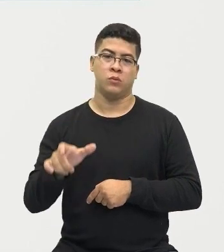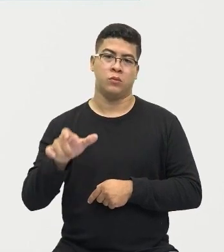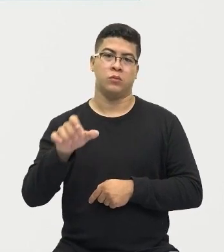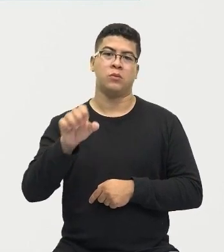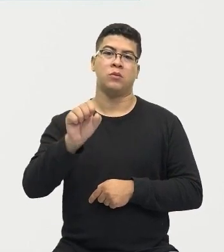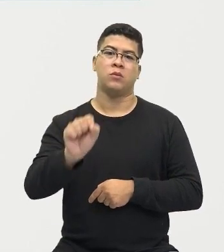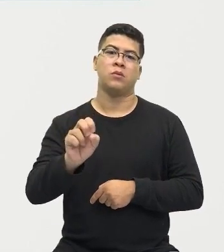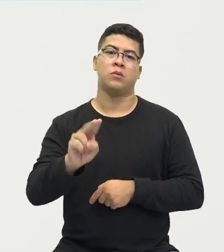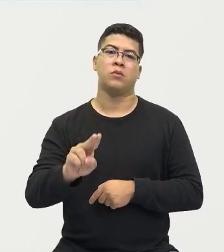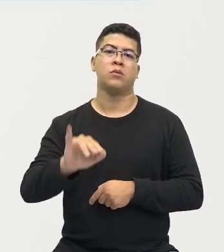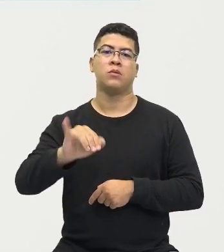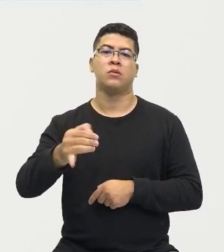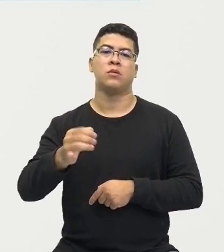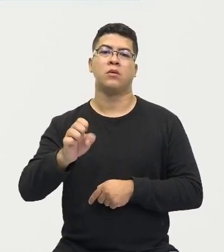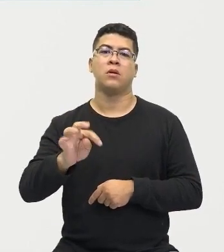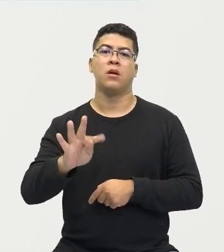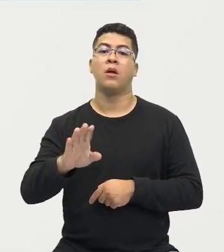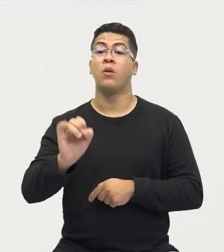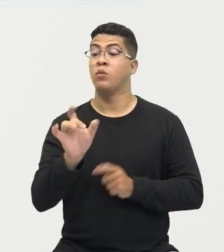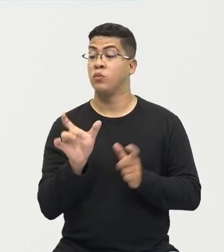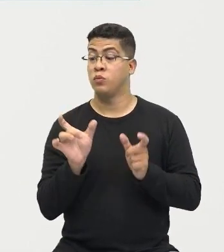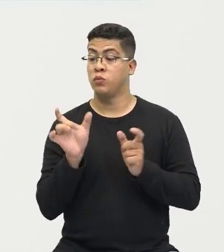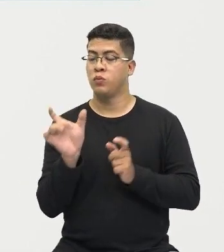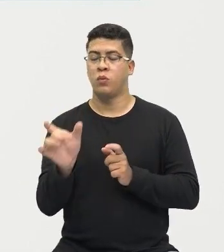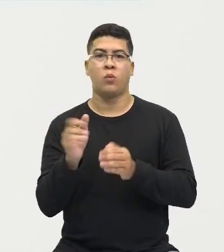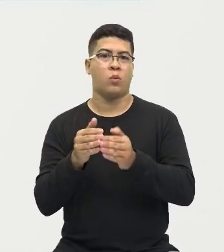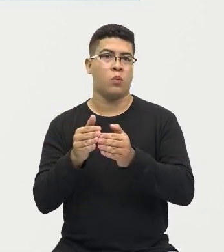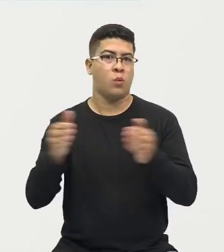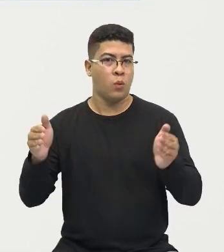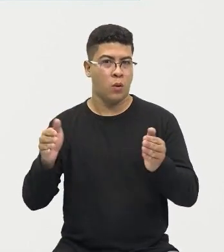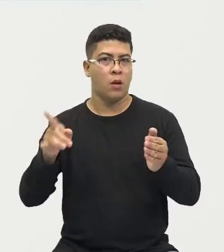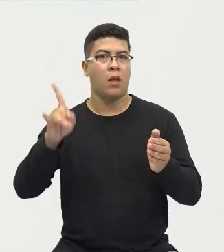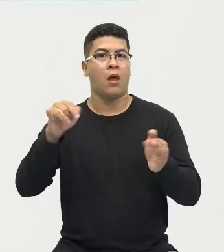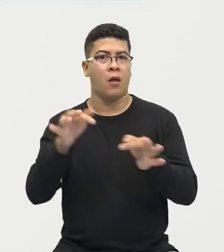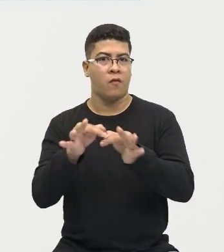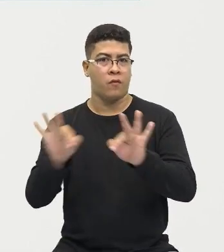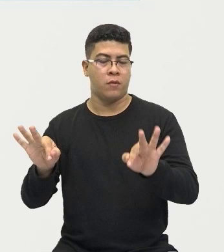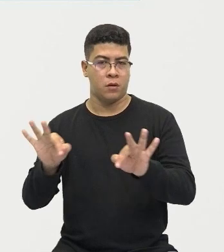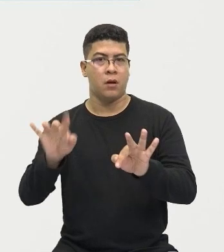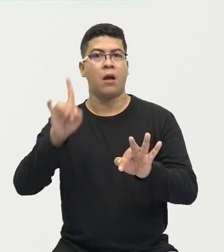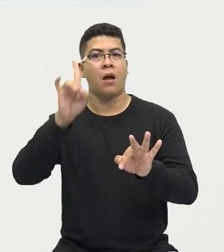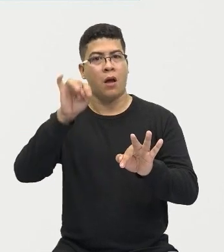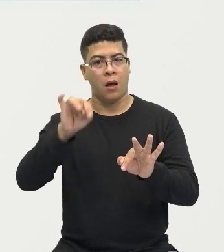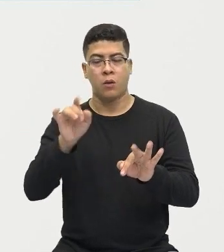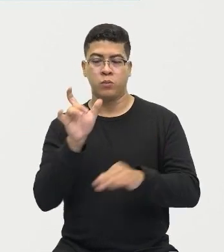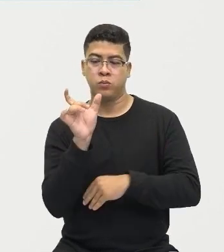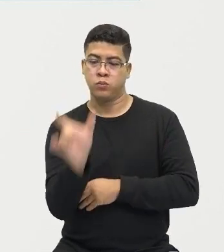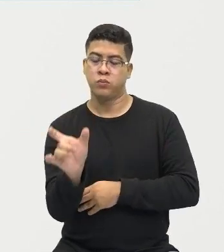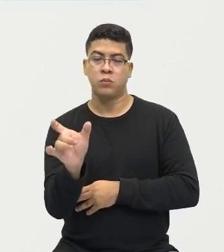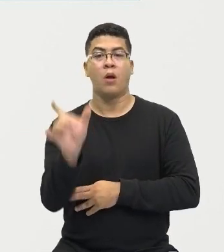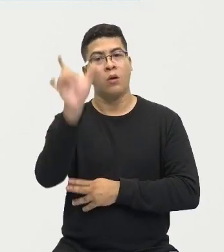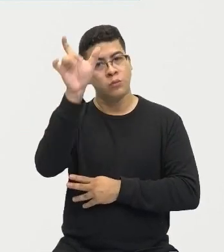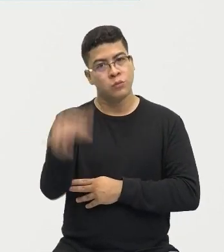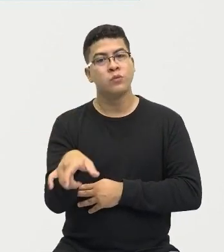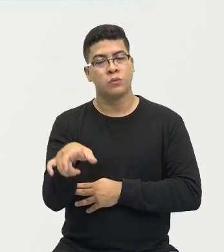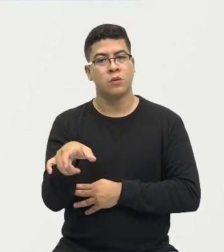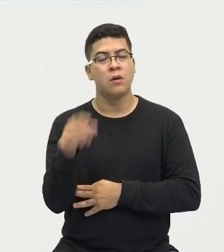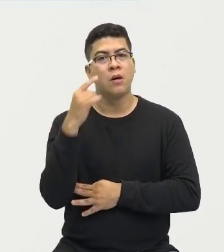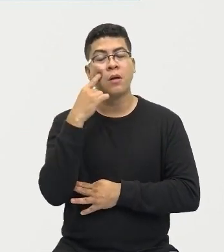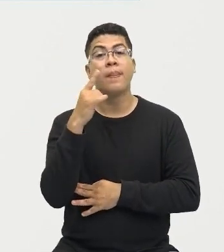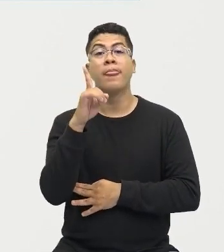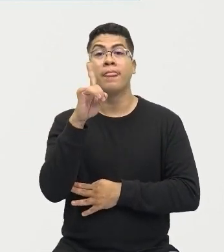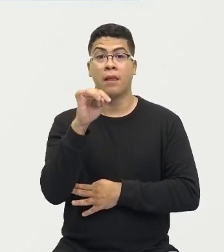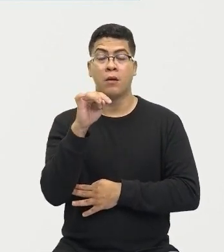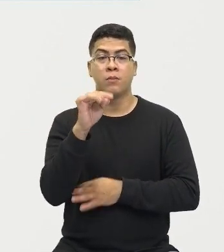façam o trabalho. Toda essa oração aqui está indicando que ele é um sujeito. Então, temos uma oração